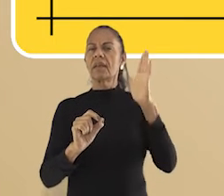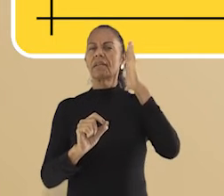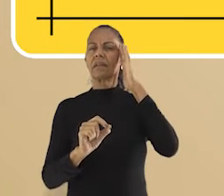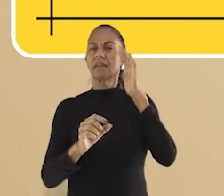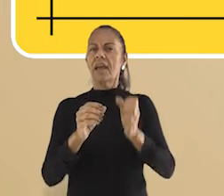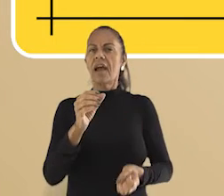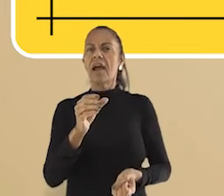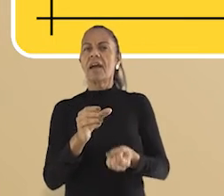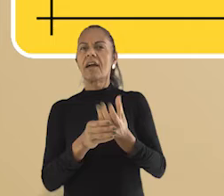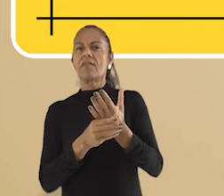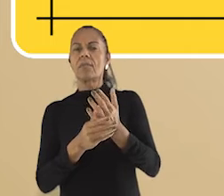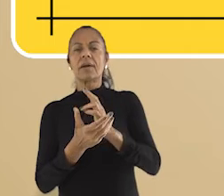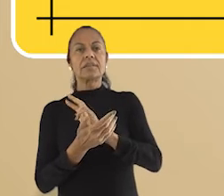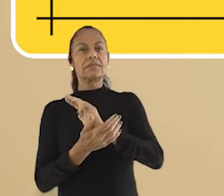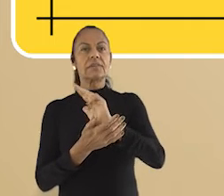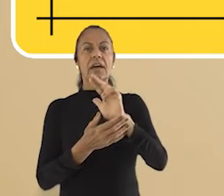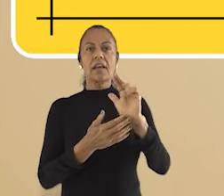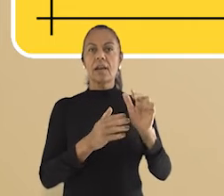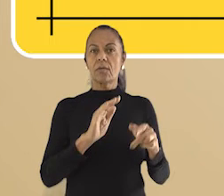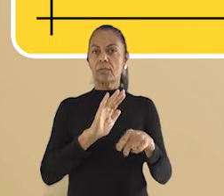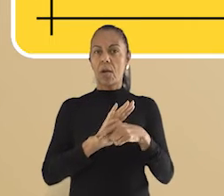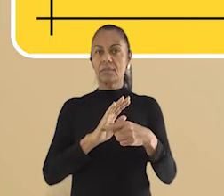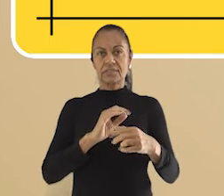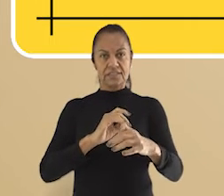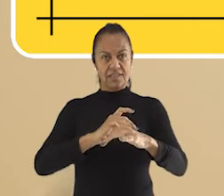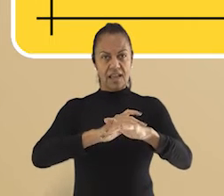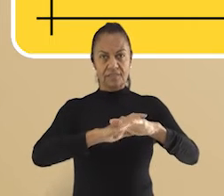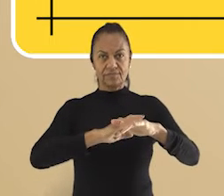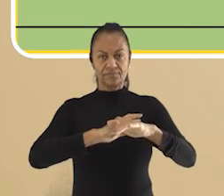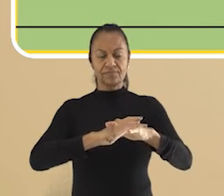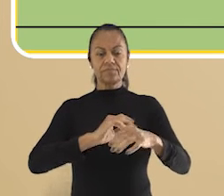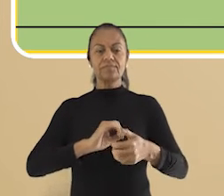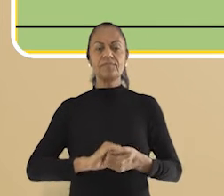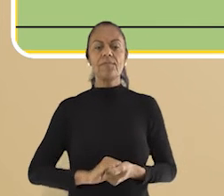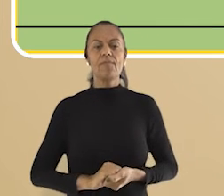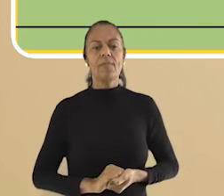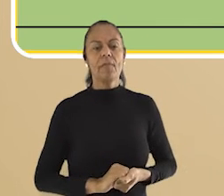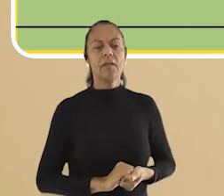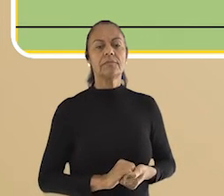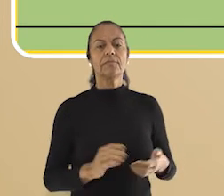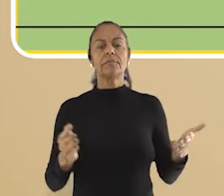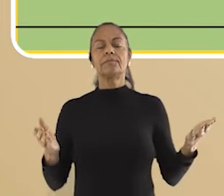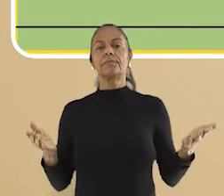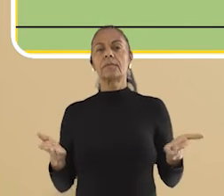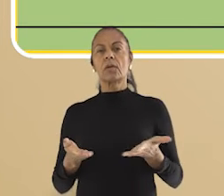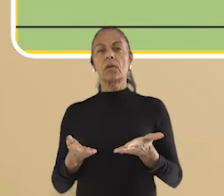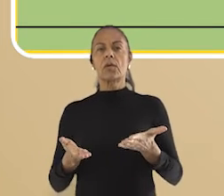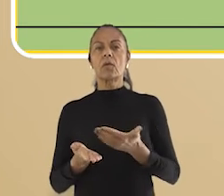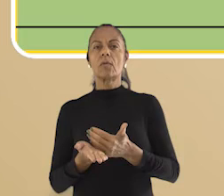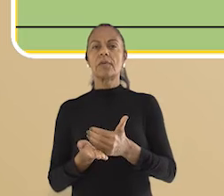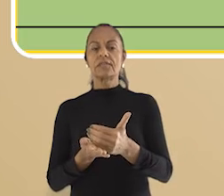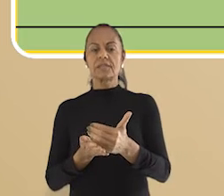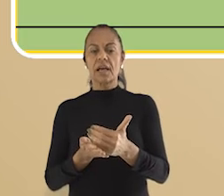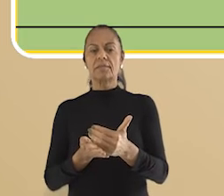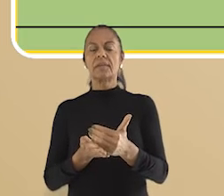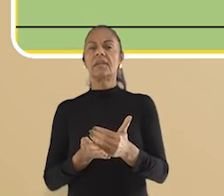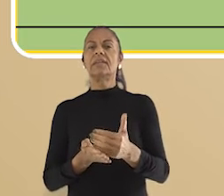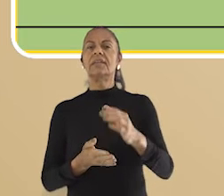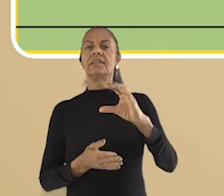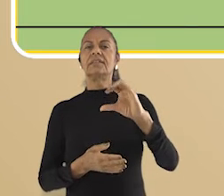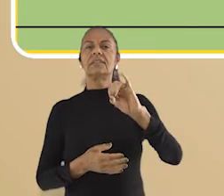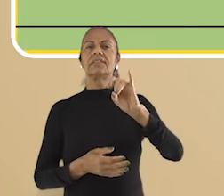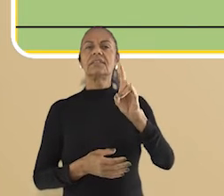e funções das cidades. Agora vamos à nossa aula. Vamos começar definindo o que é